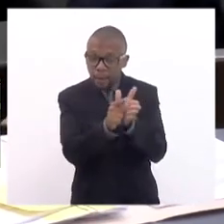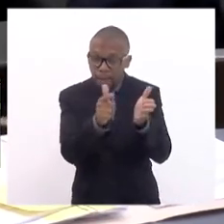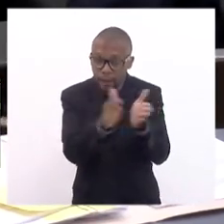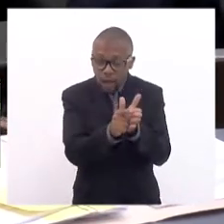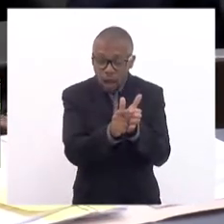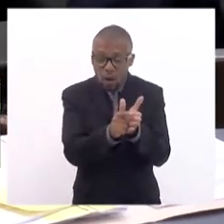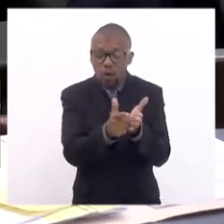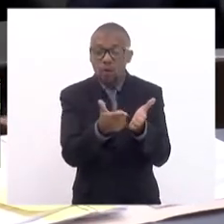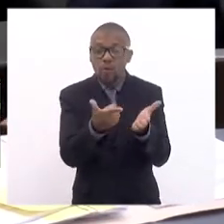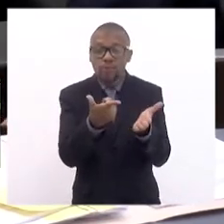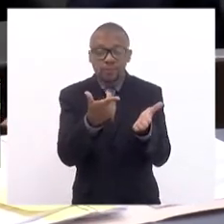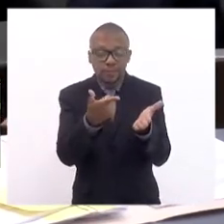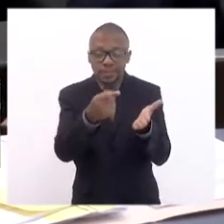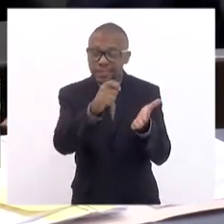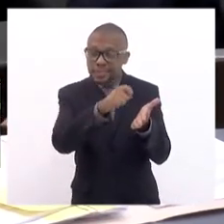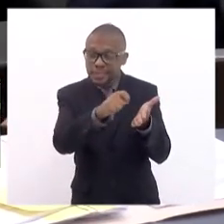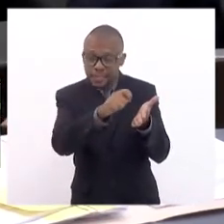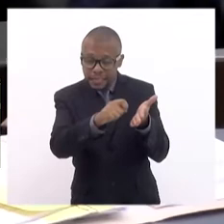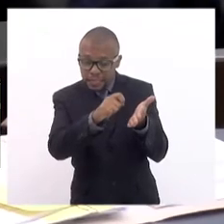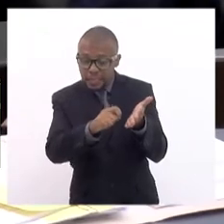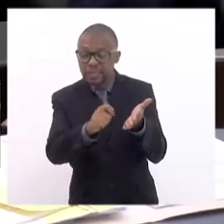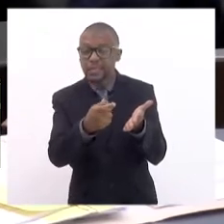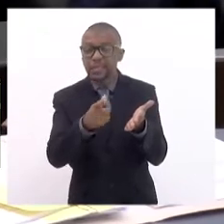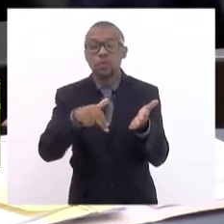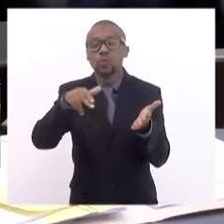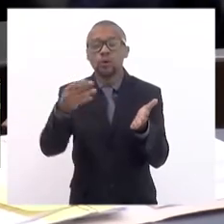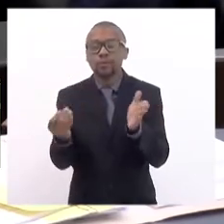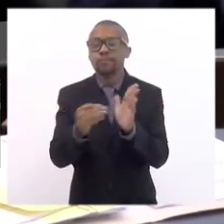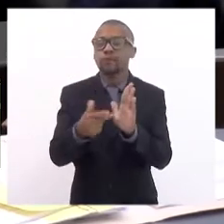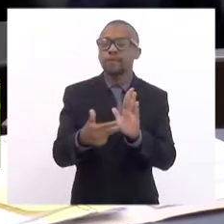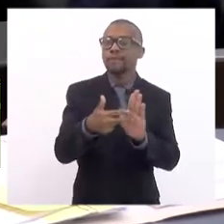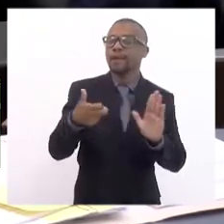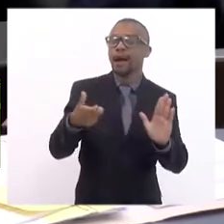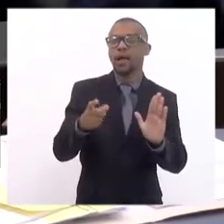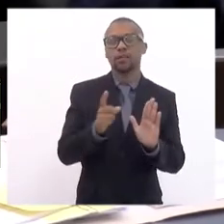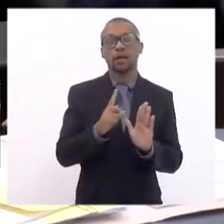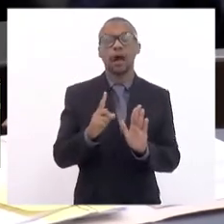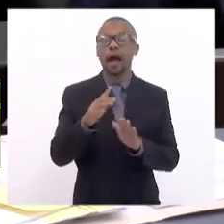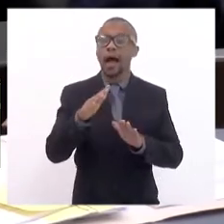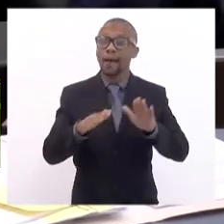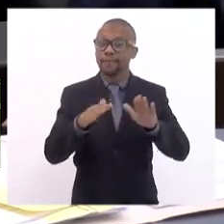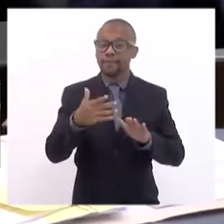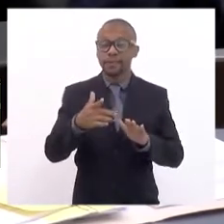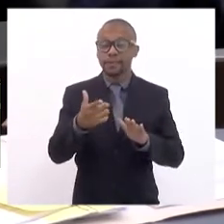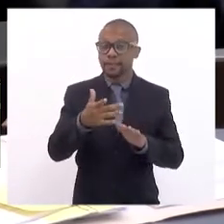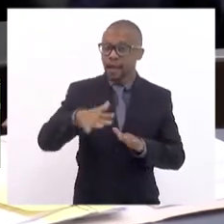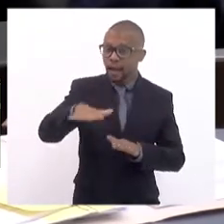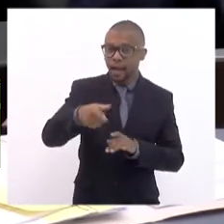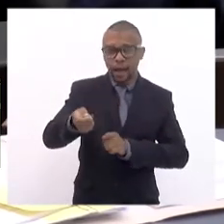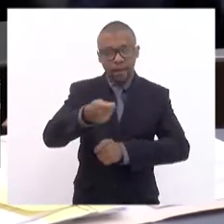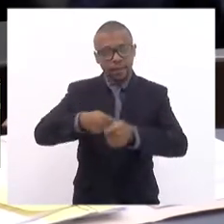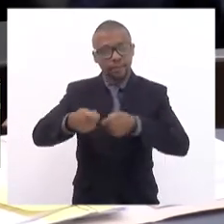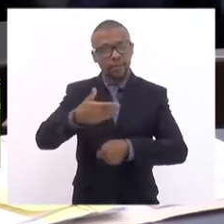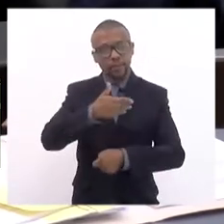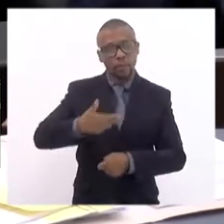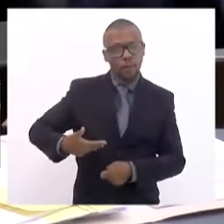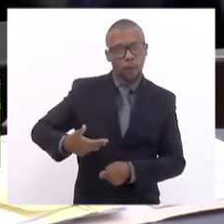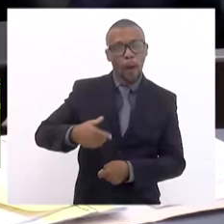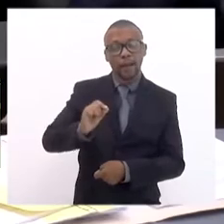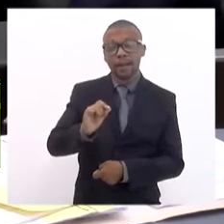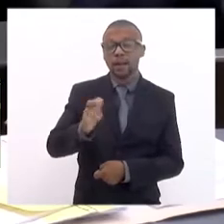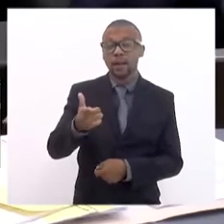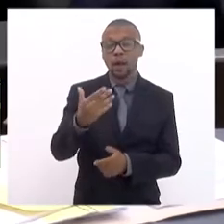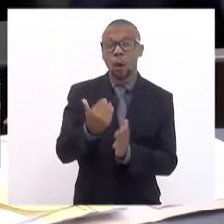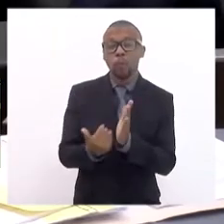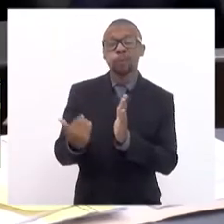nunca receberam versos. Então, às vezes, tem uma aridez no ambiente da administração pública que faz com que o